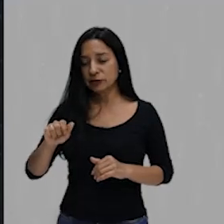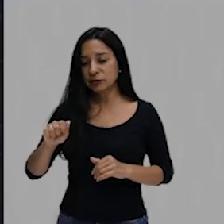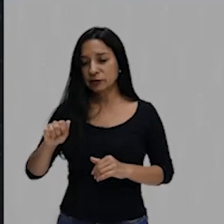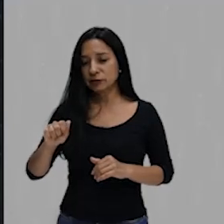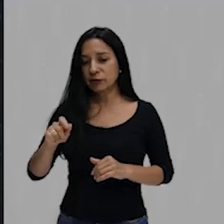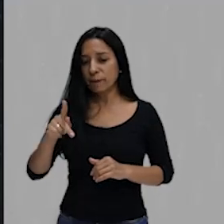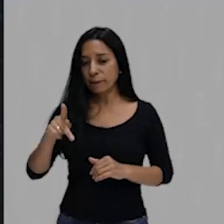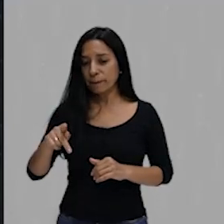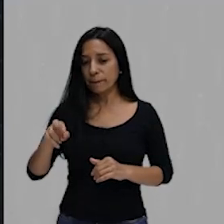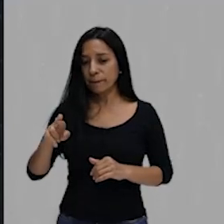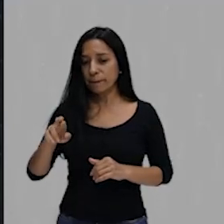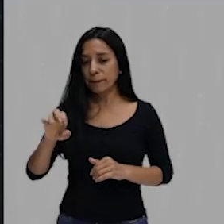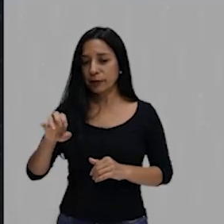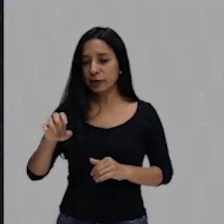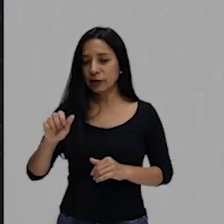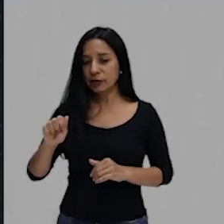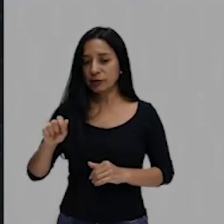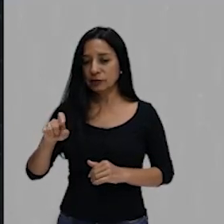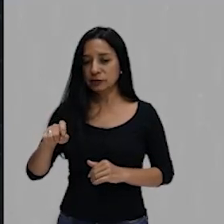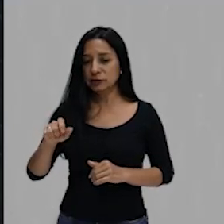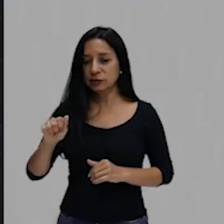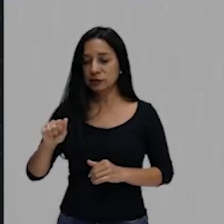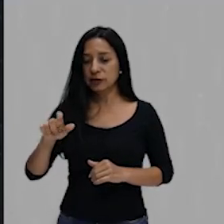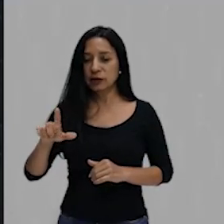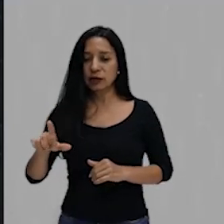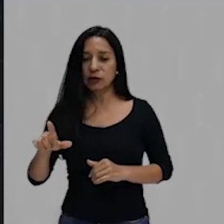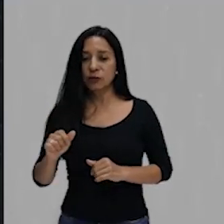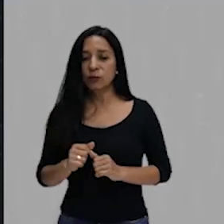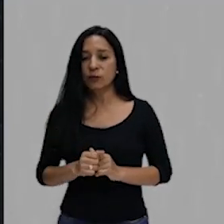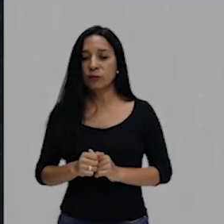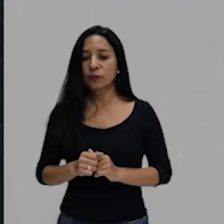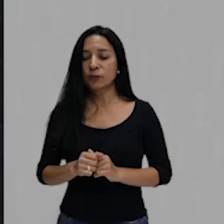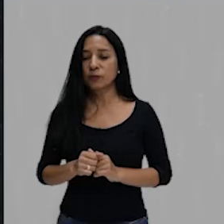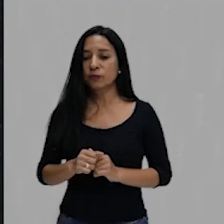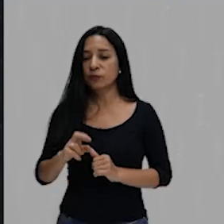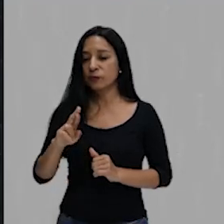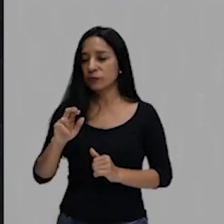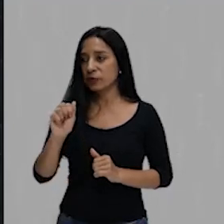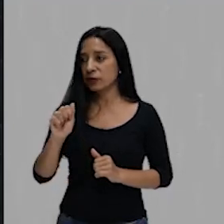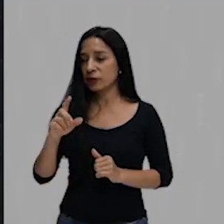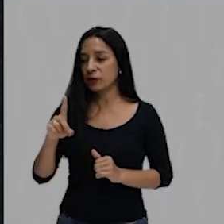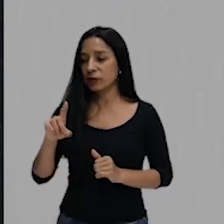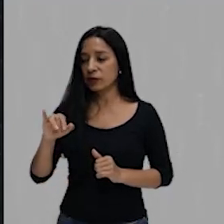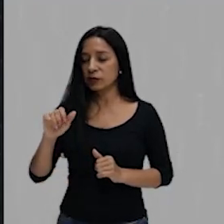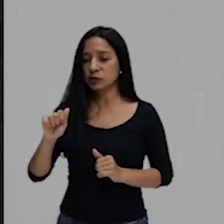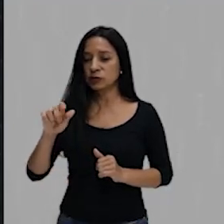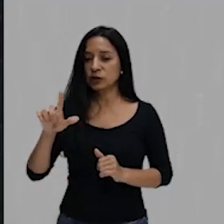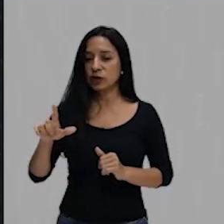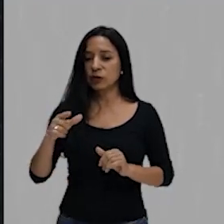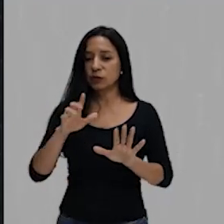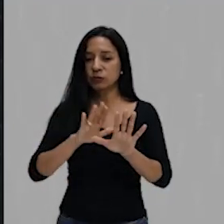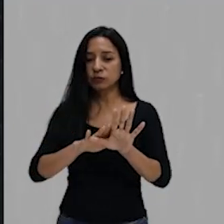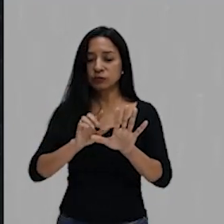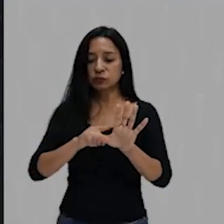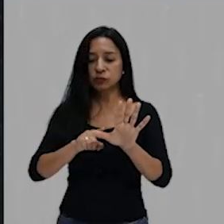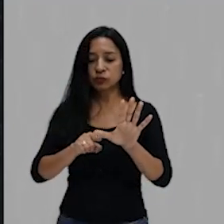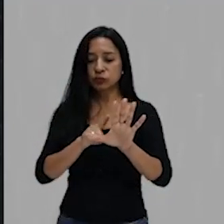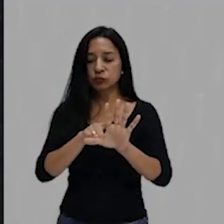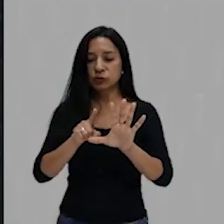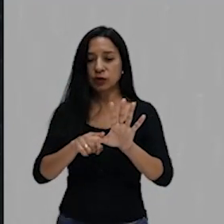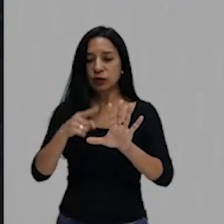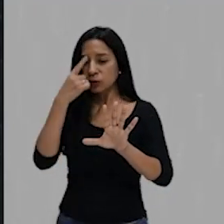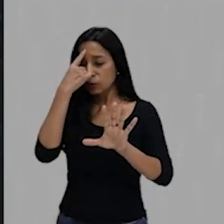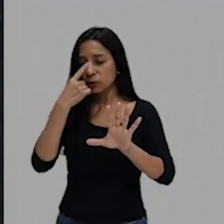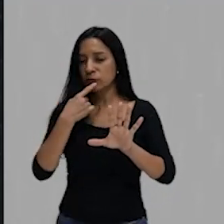polidactilia radial, ou seja, o indivíduo ele vai ter esse dedo aqui, ó, mais